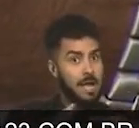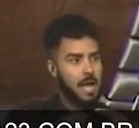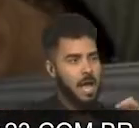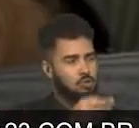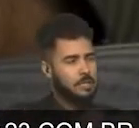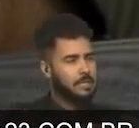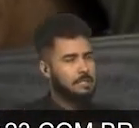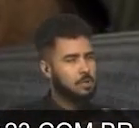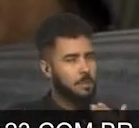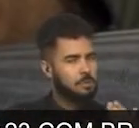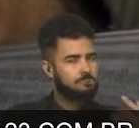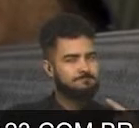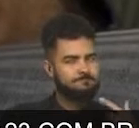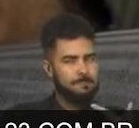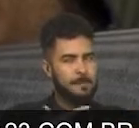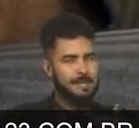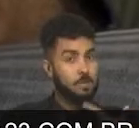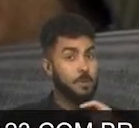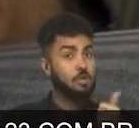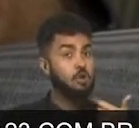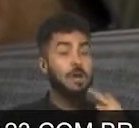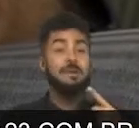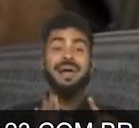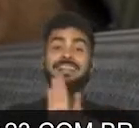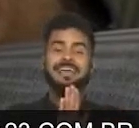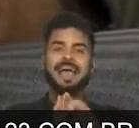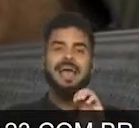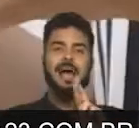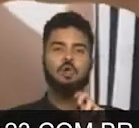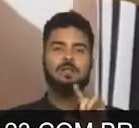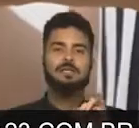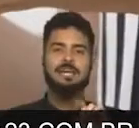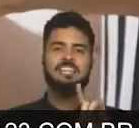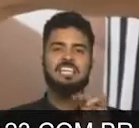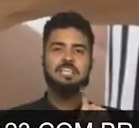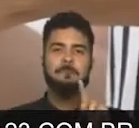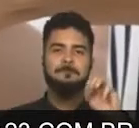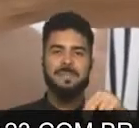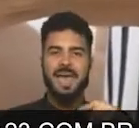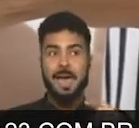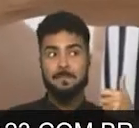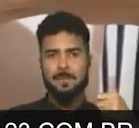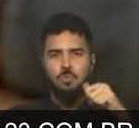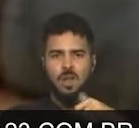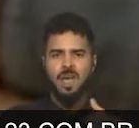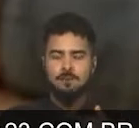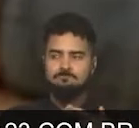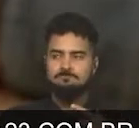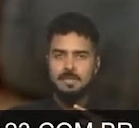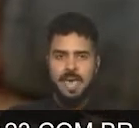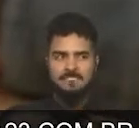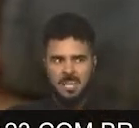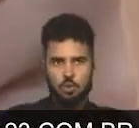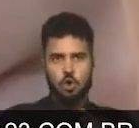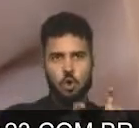de 2012, com a Lei Carolina Dieckmann, que foi a primeira a tipificar crimes, como invasão de computadores